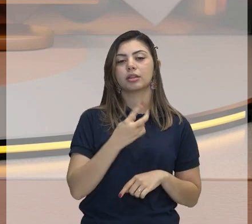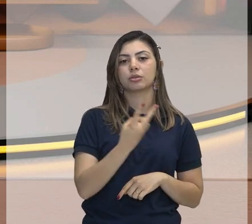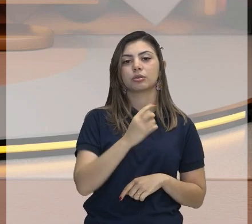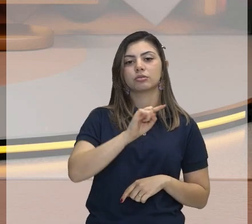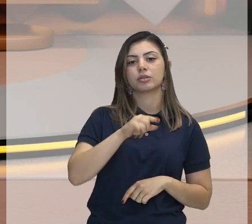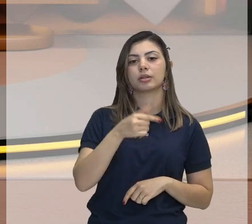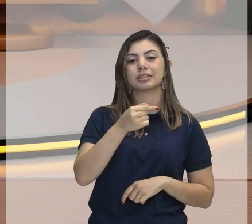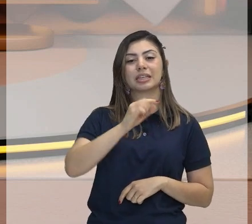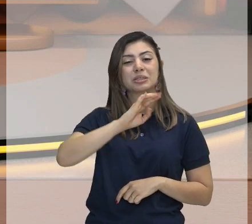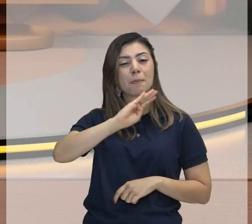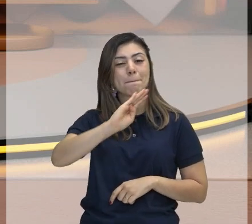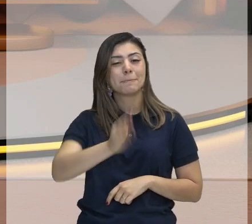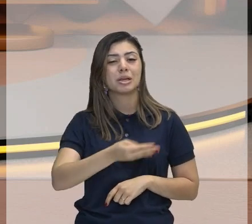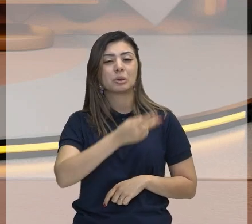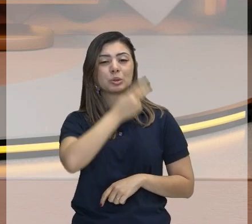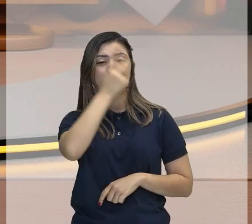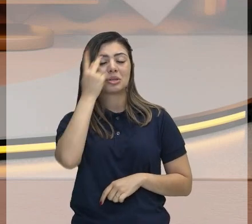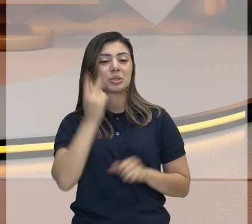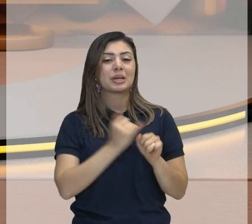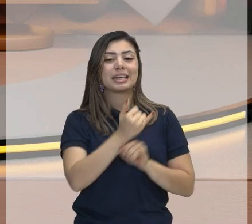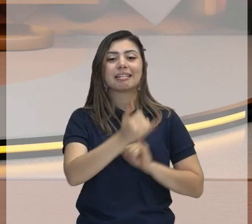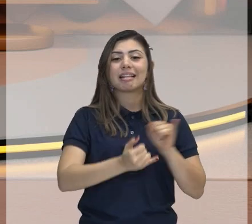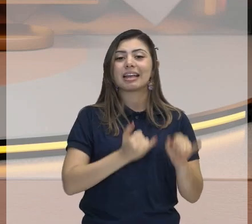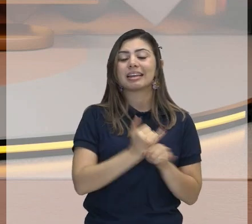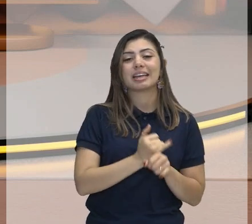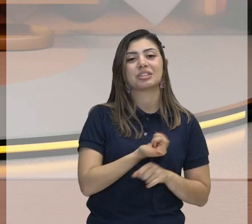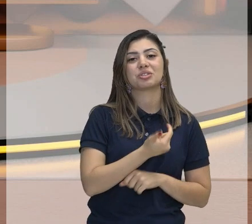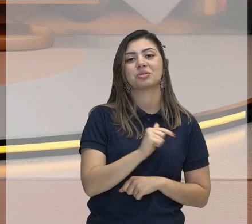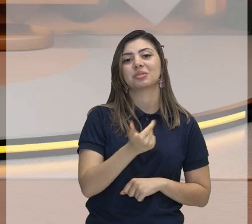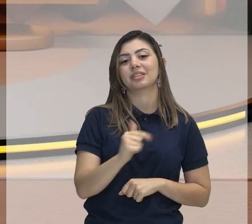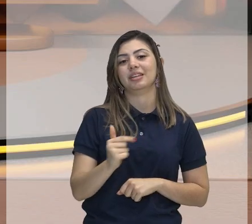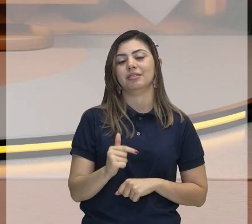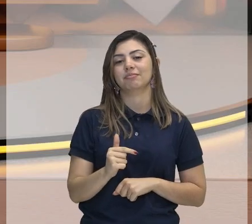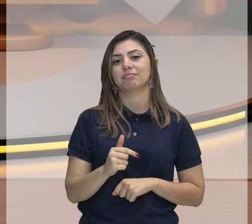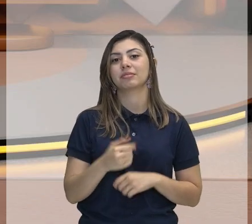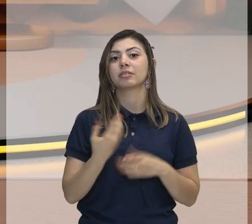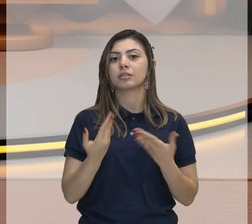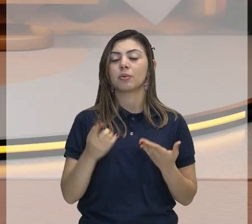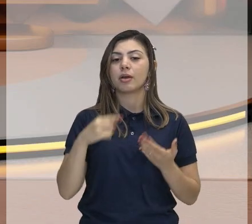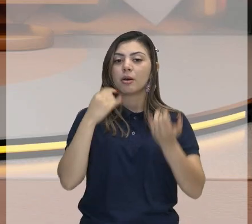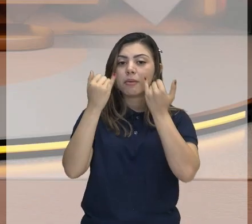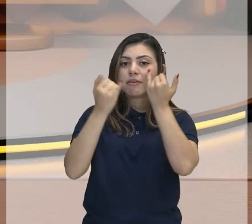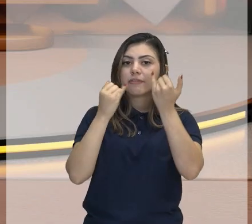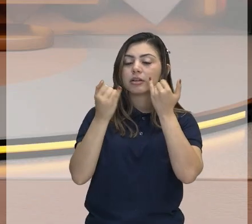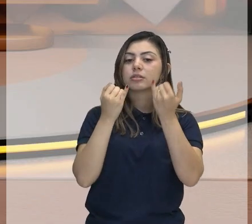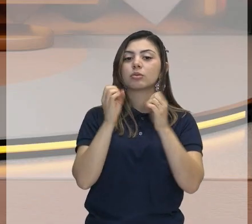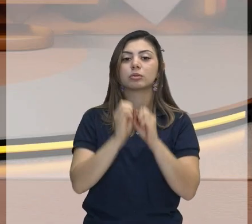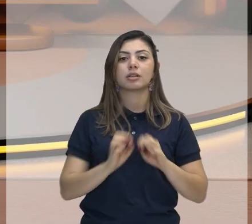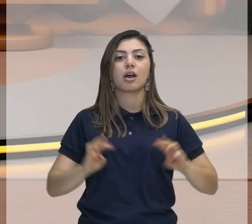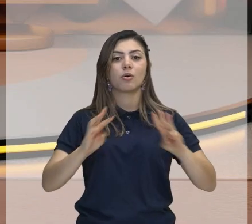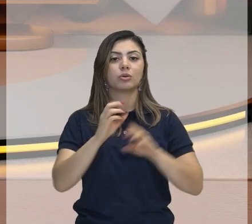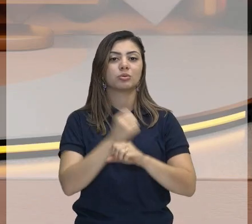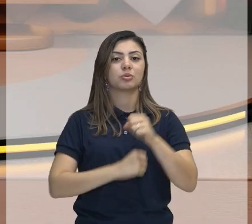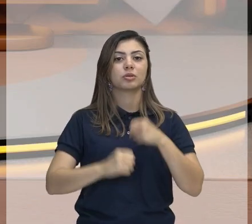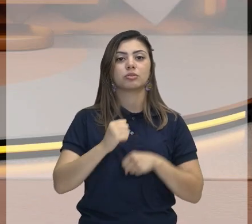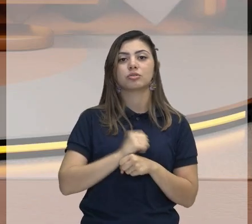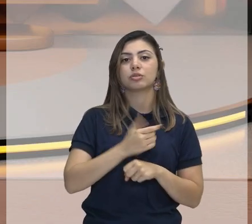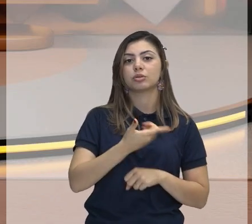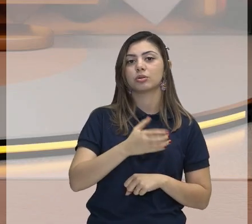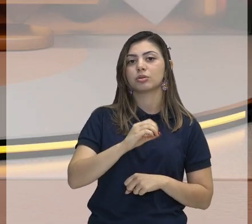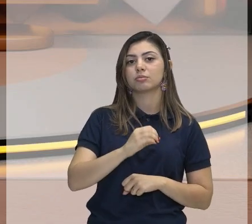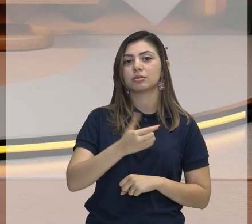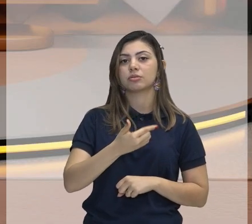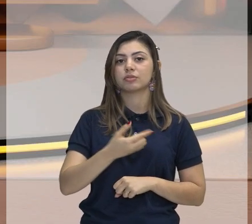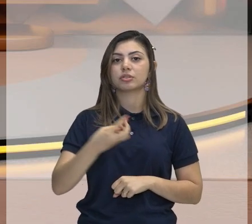de pessoas ainda não têm acesso à internet. Isso é um dado das Organizações das Nações Unidas do ano de